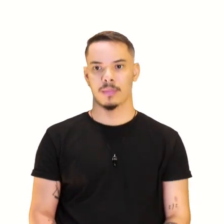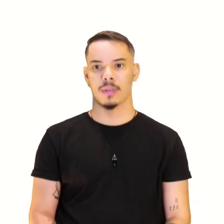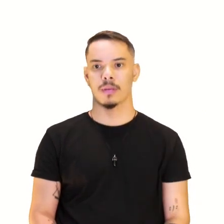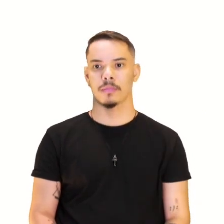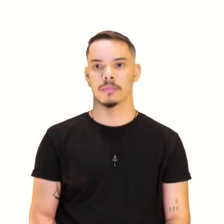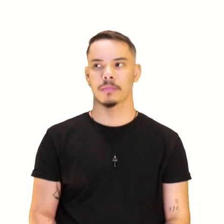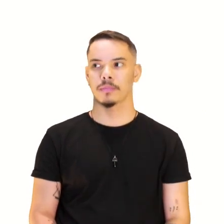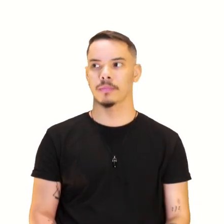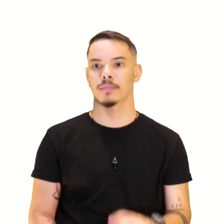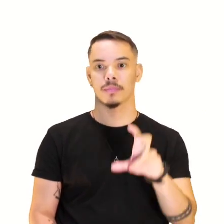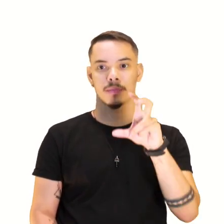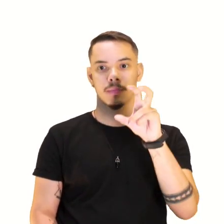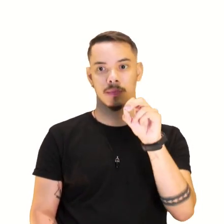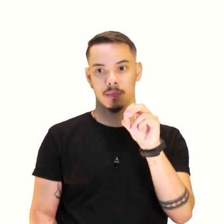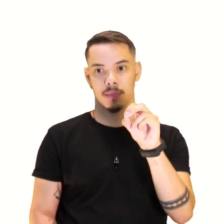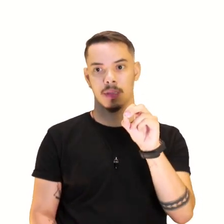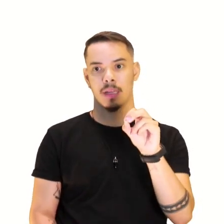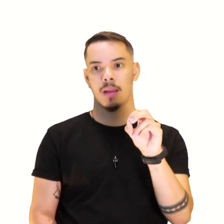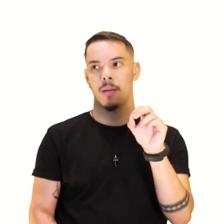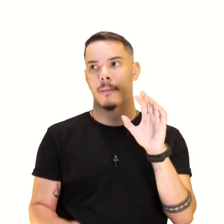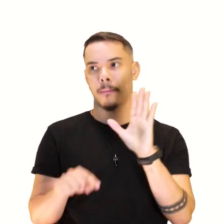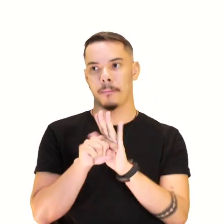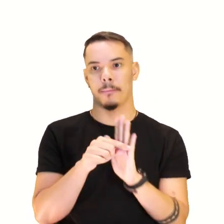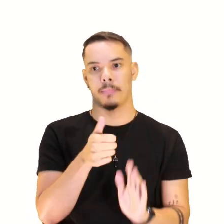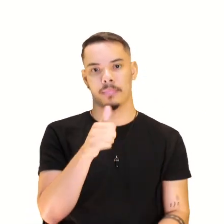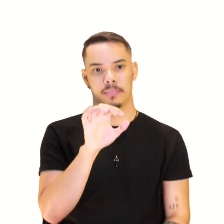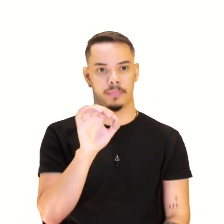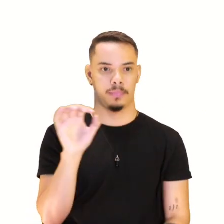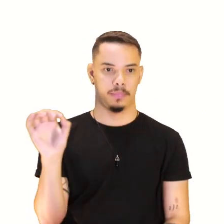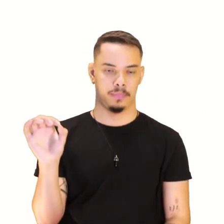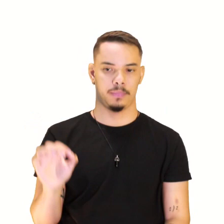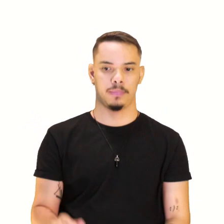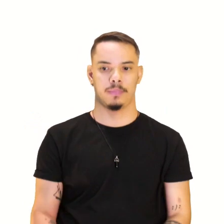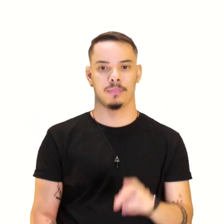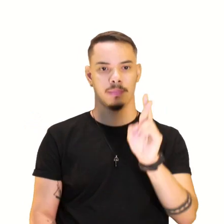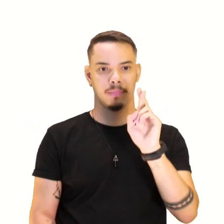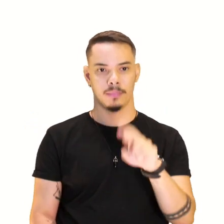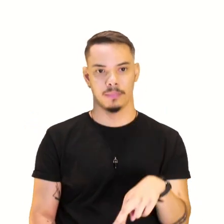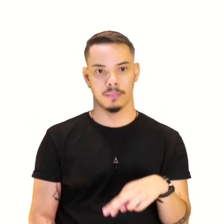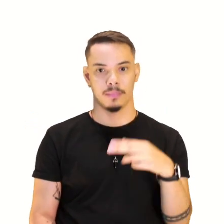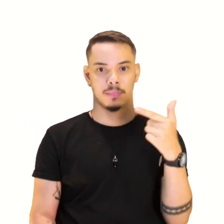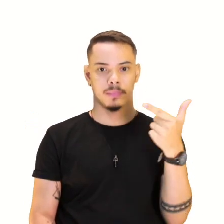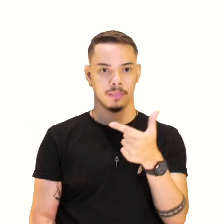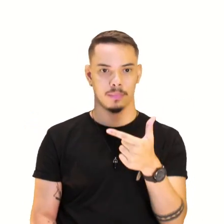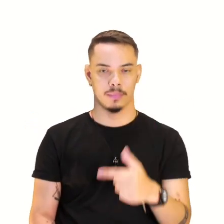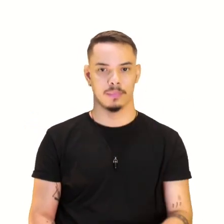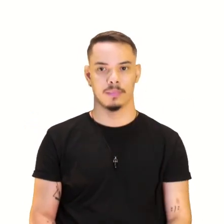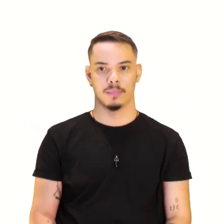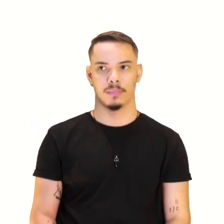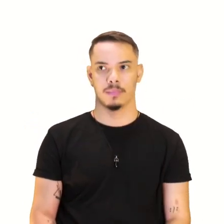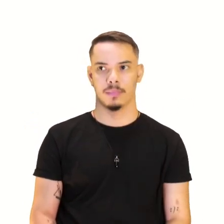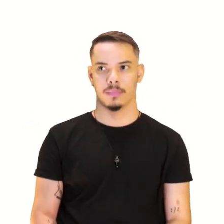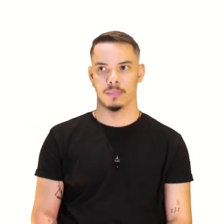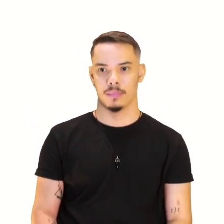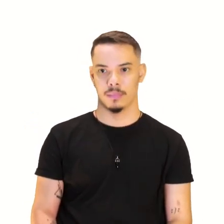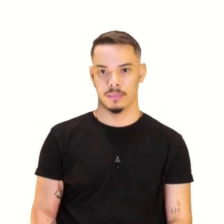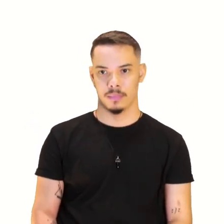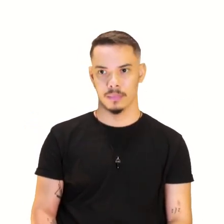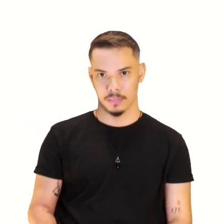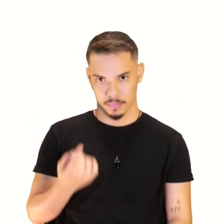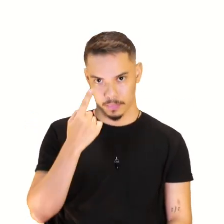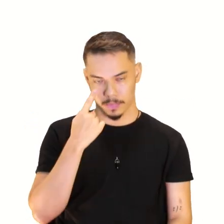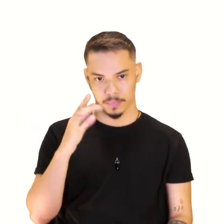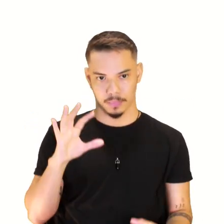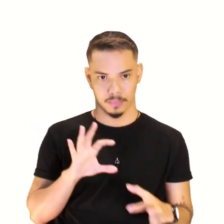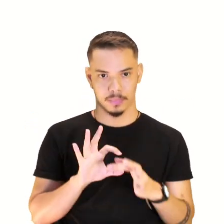termo que ocupa a posição 50 é menos 100 e a razão é 2. Vixe, sei não. Primeiro vamos elencar os